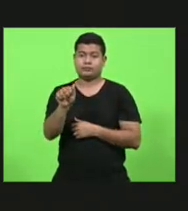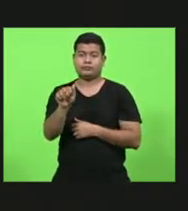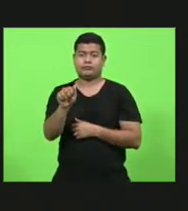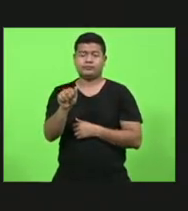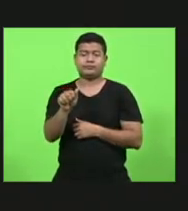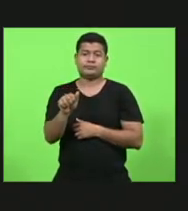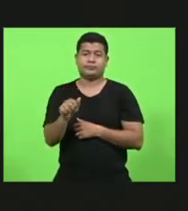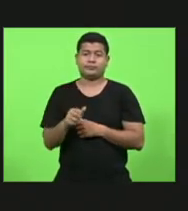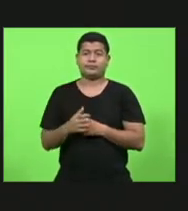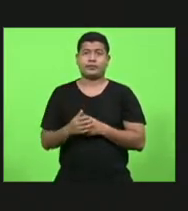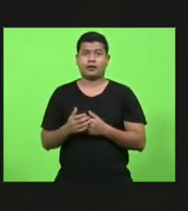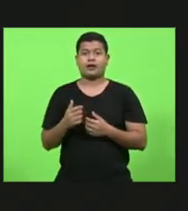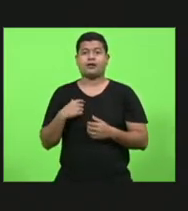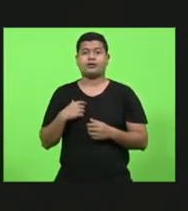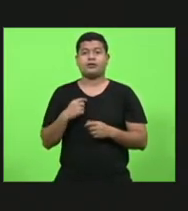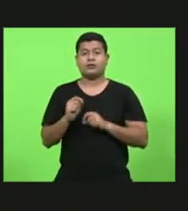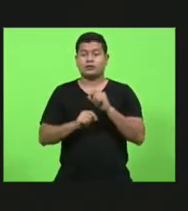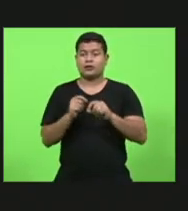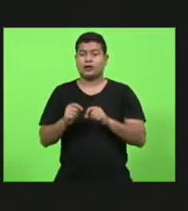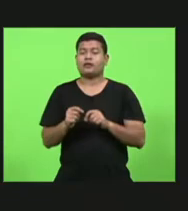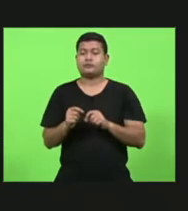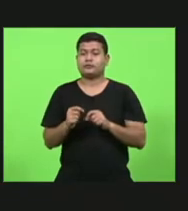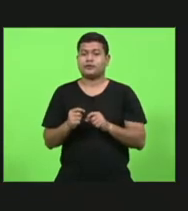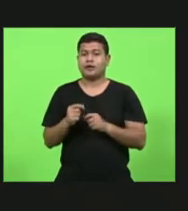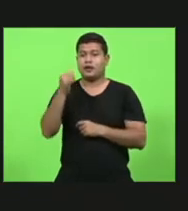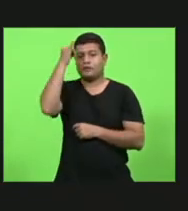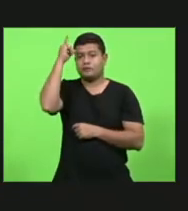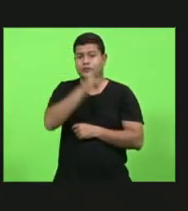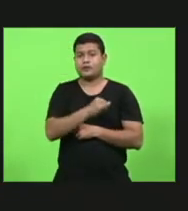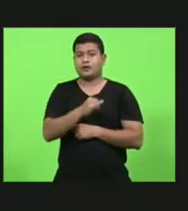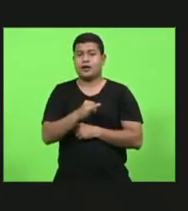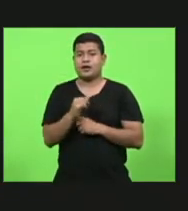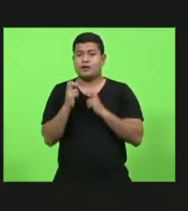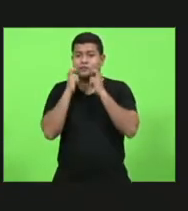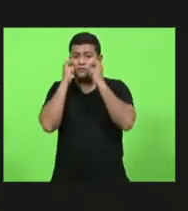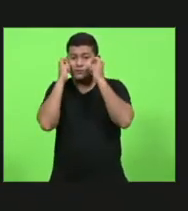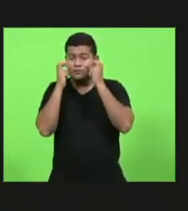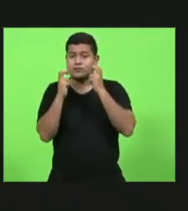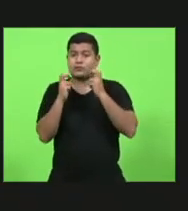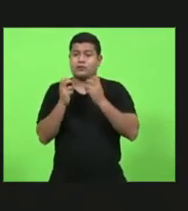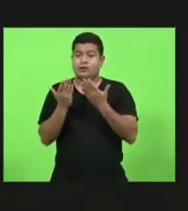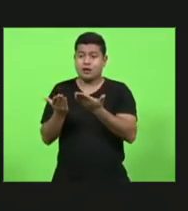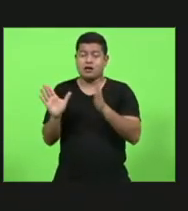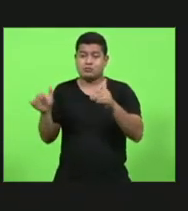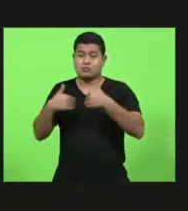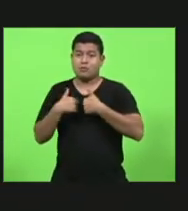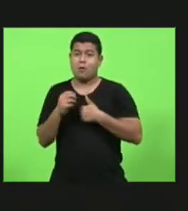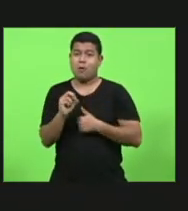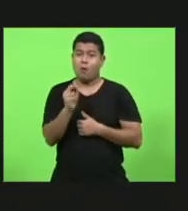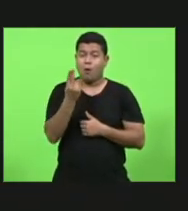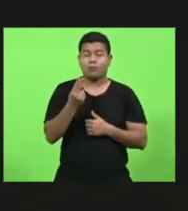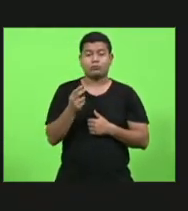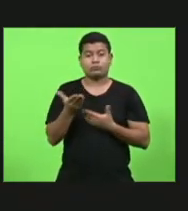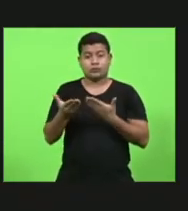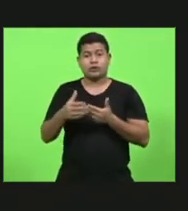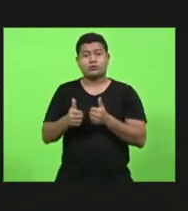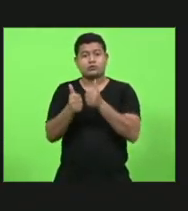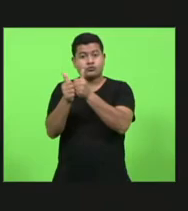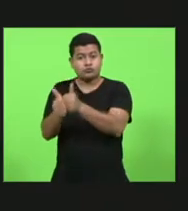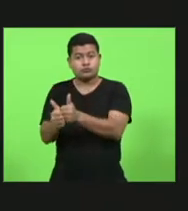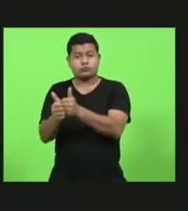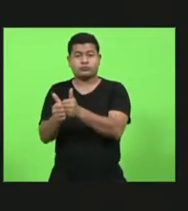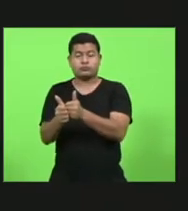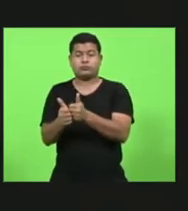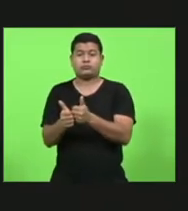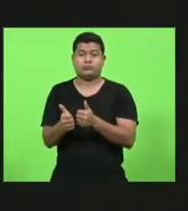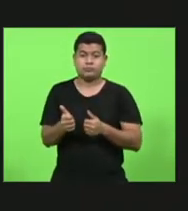situações adversas e constrangedoras, tanto para a pessoa com autismo quanto para o seu acompanhante, além de combater